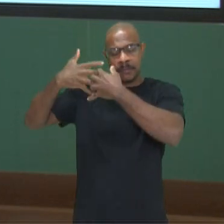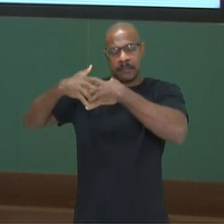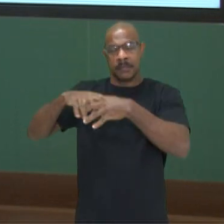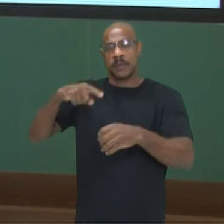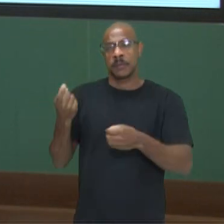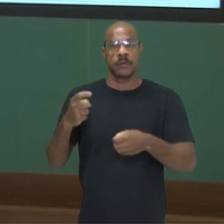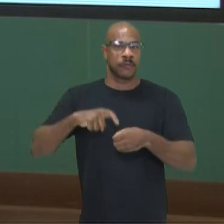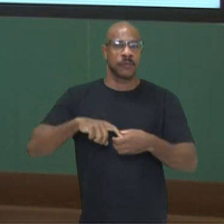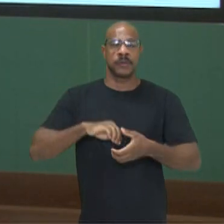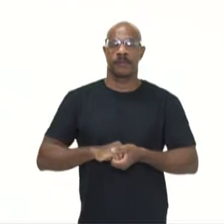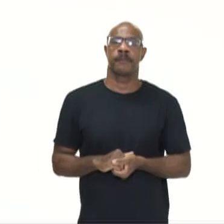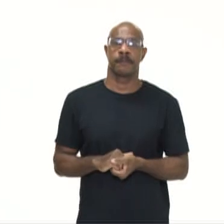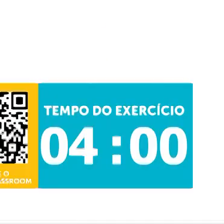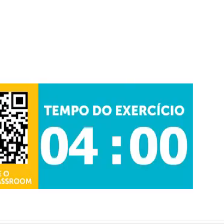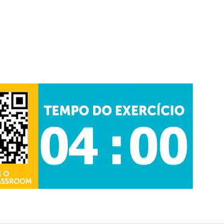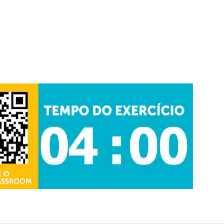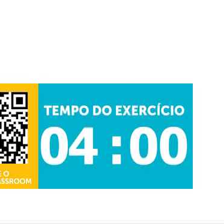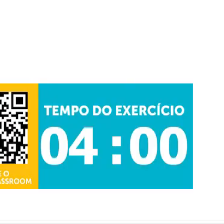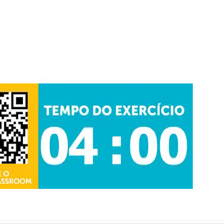já voltamos.